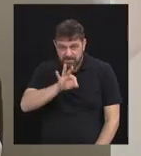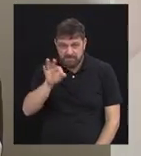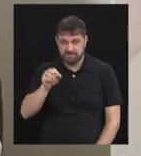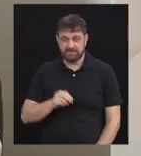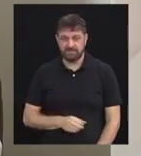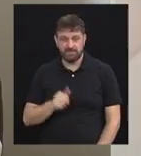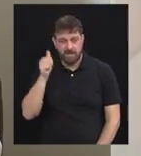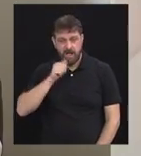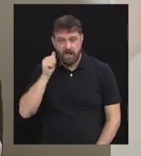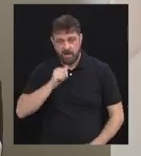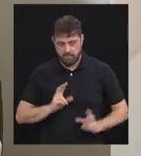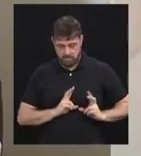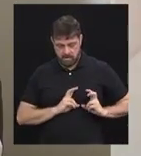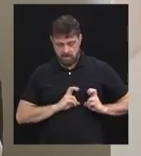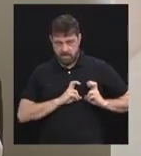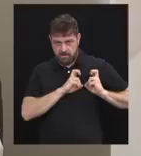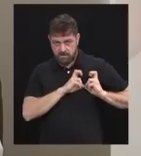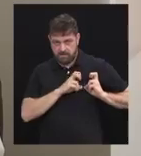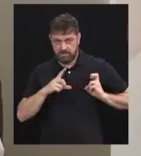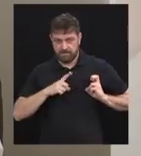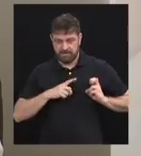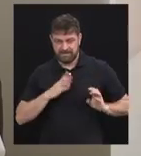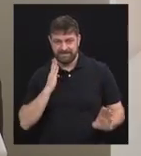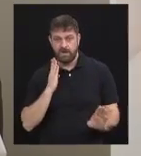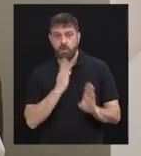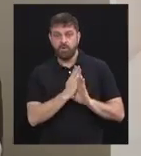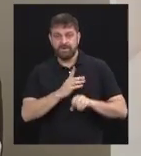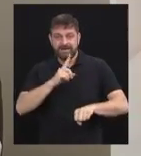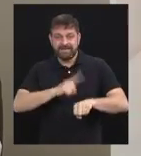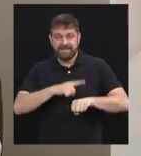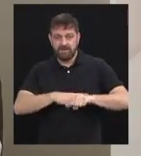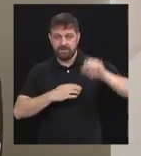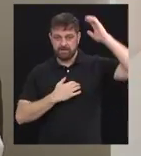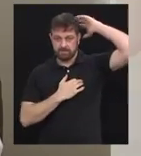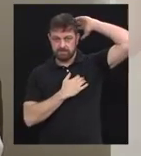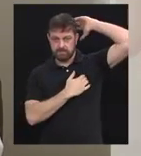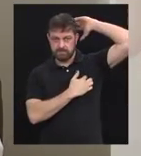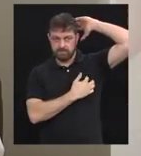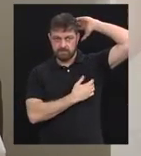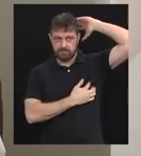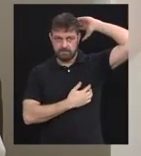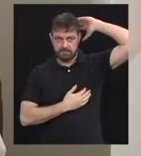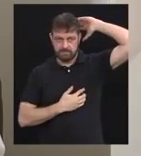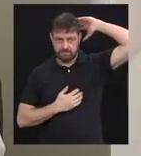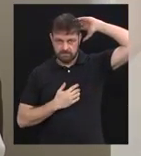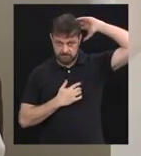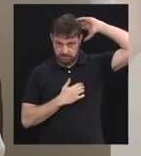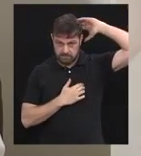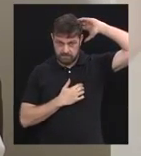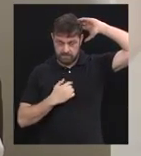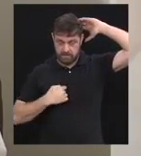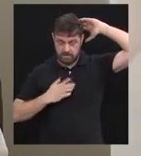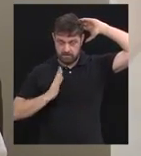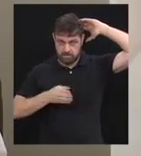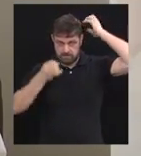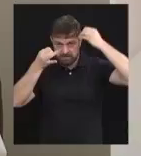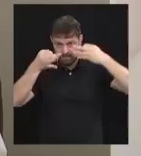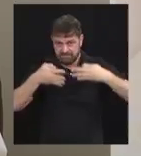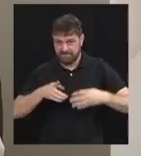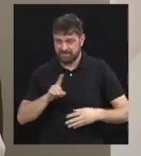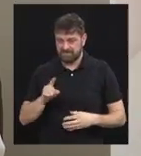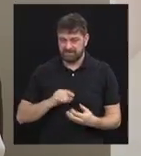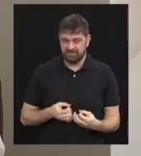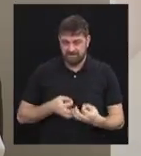câncer de mama é detectado pela mulher no autoexame. Como eu disse anteriormente, não é o